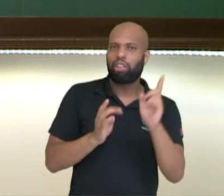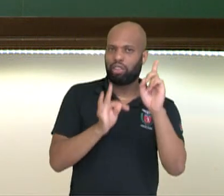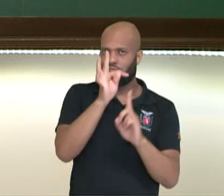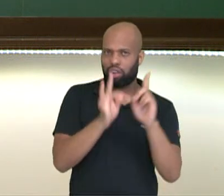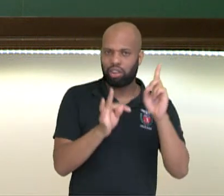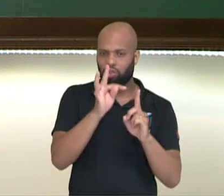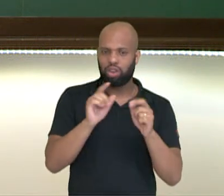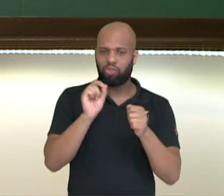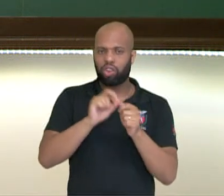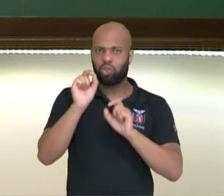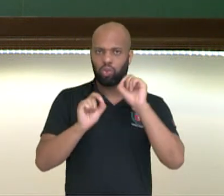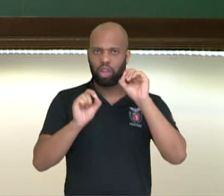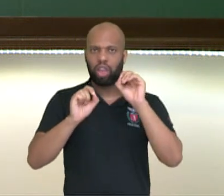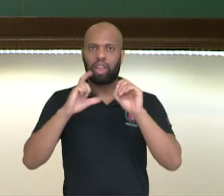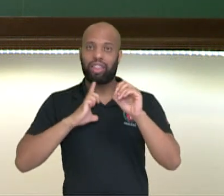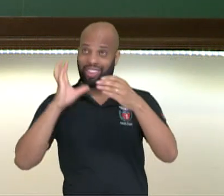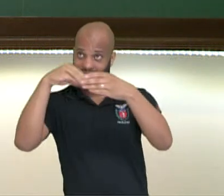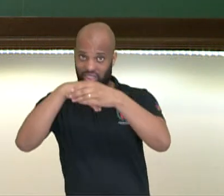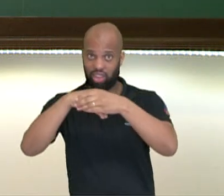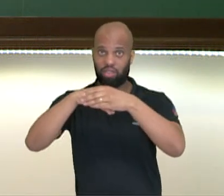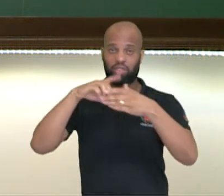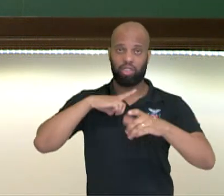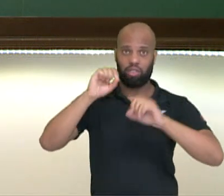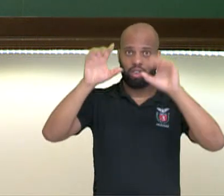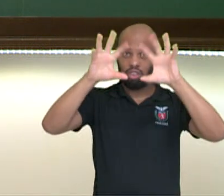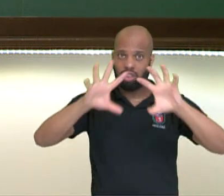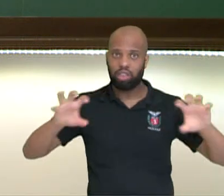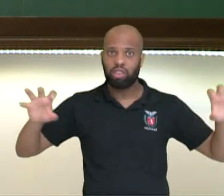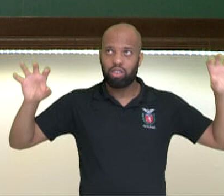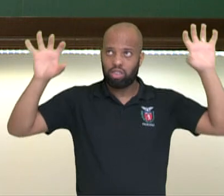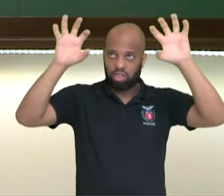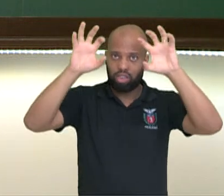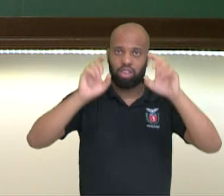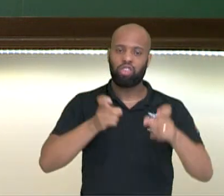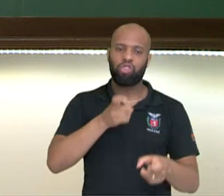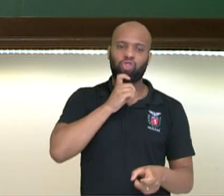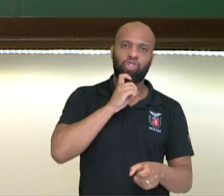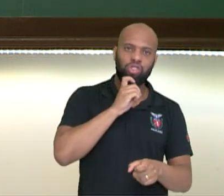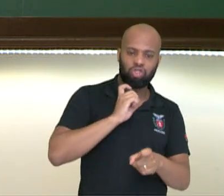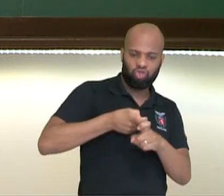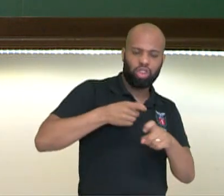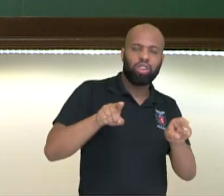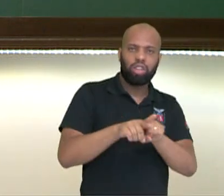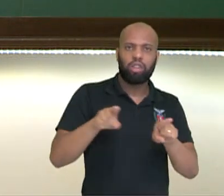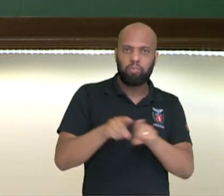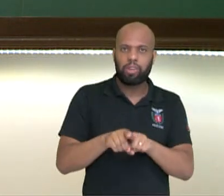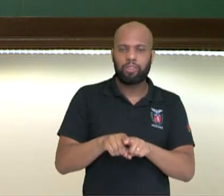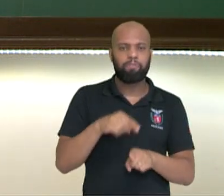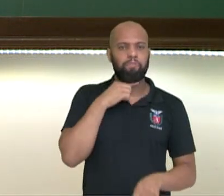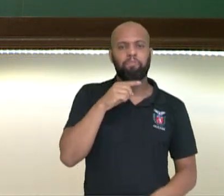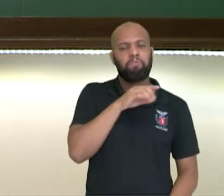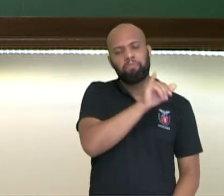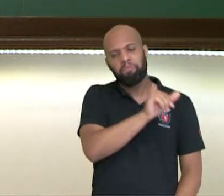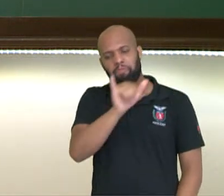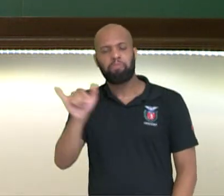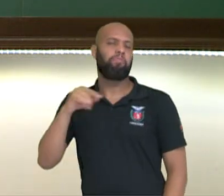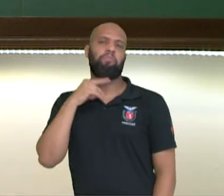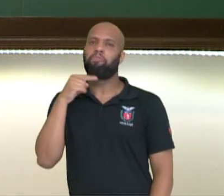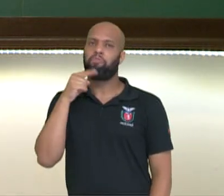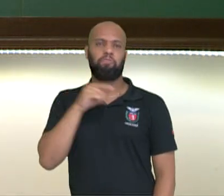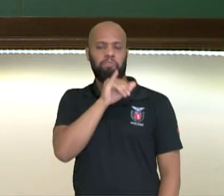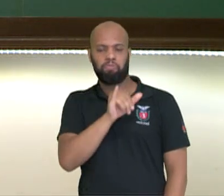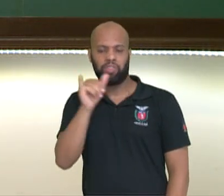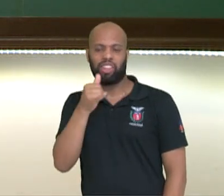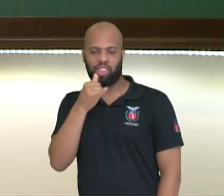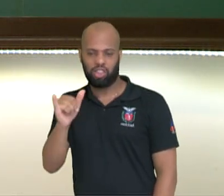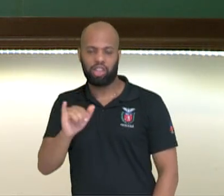eles atritam, e aí esse atrito, e o gelo também é isolante elétrico, tá? Não conduz eletricidade com facilidade,